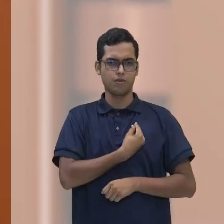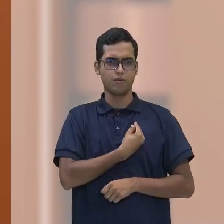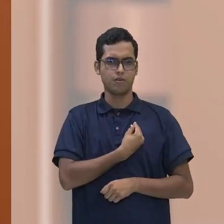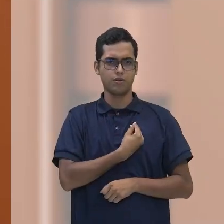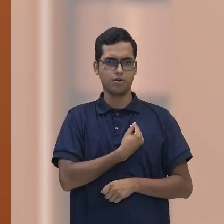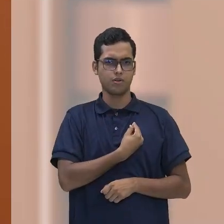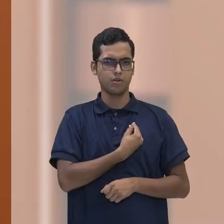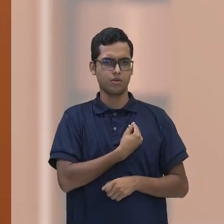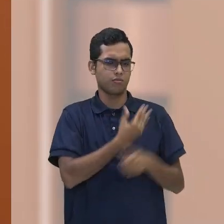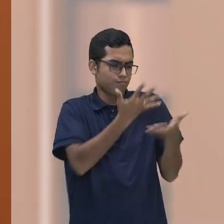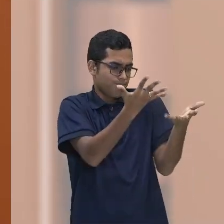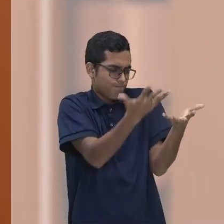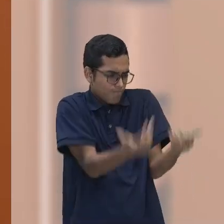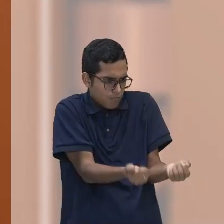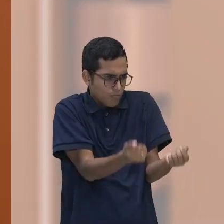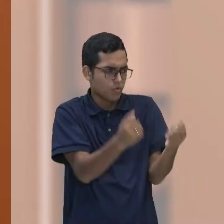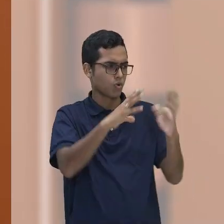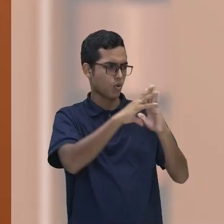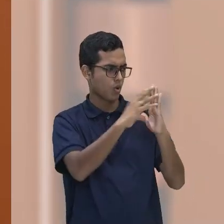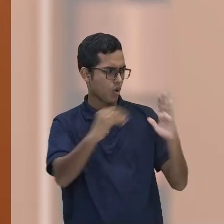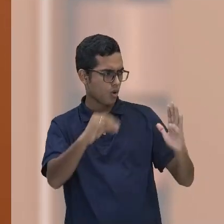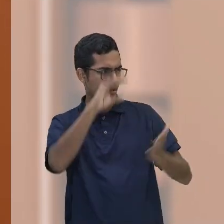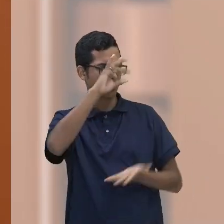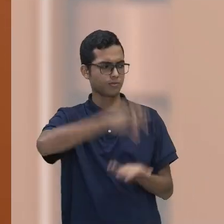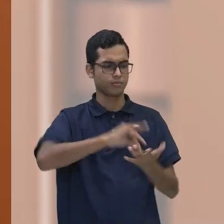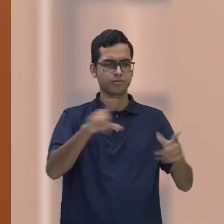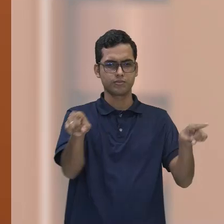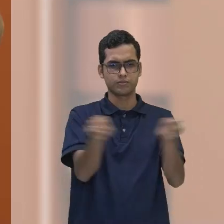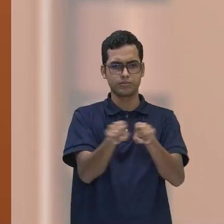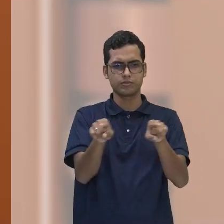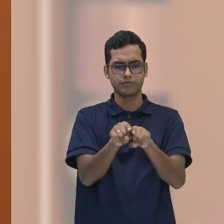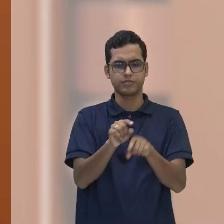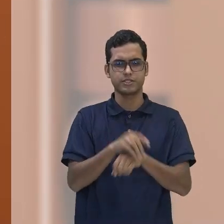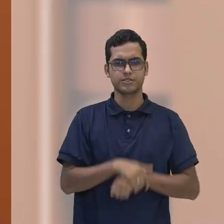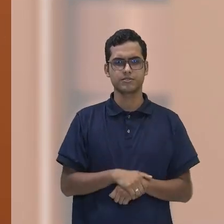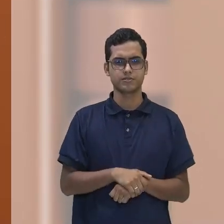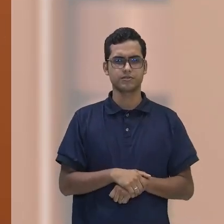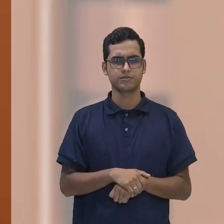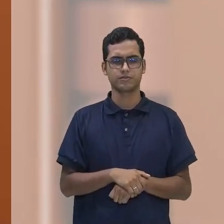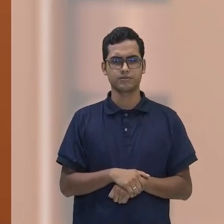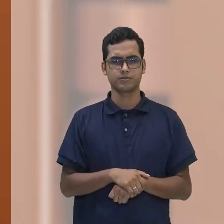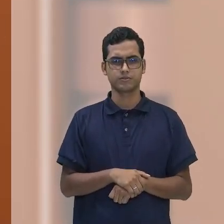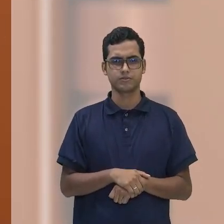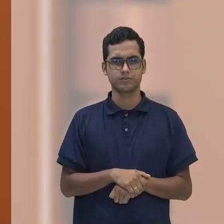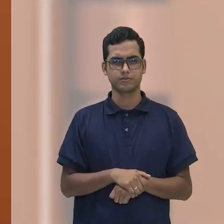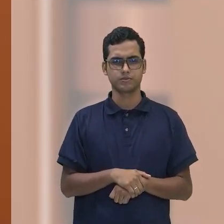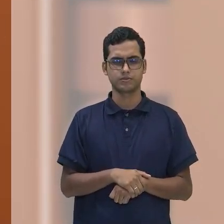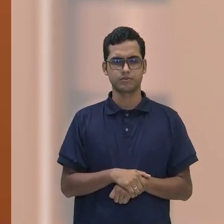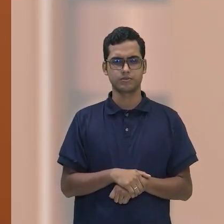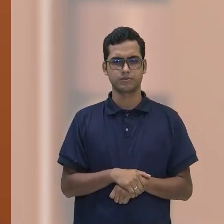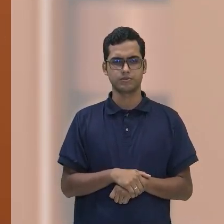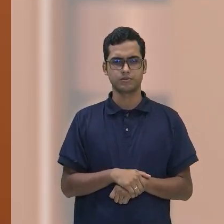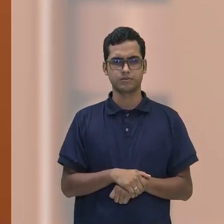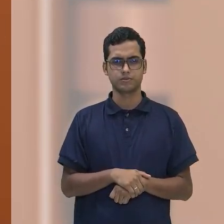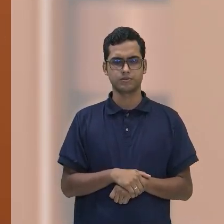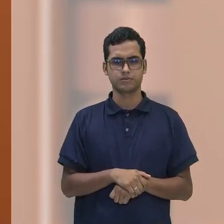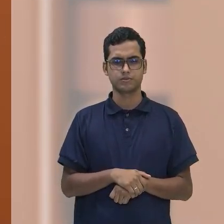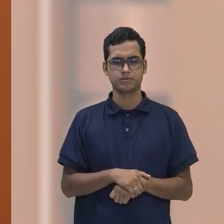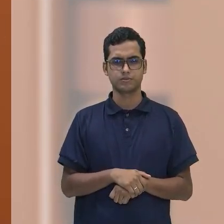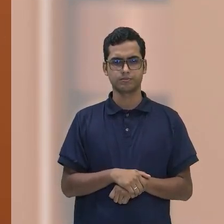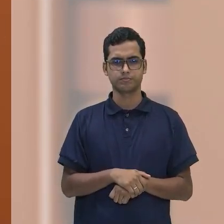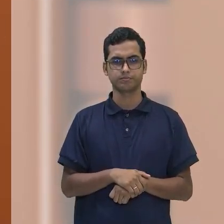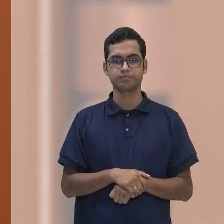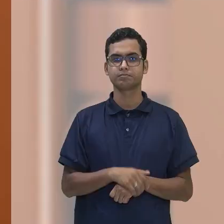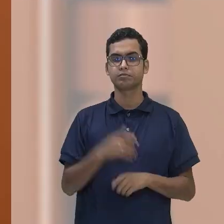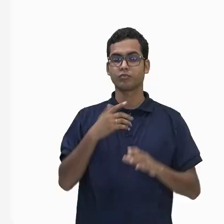Eu sou o super-homem porque eu invento a mim mesmo. Eu não aceito aquilo que já foi pré-estabelecido para mim.